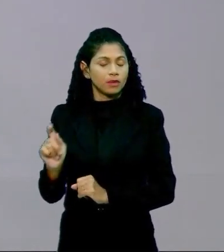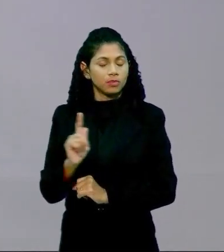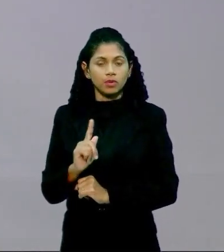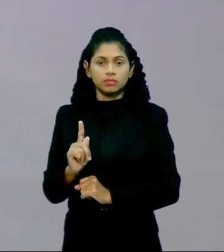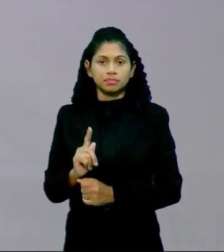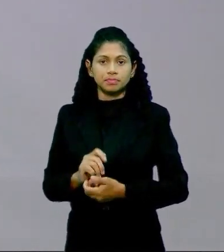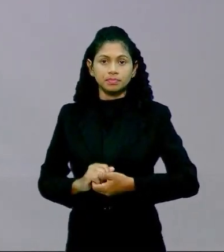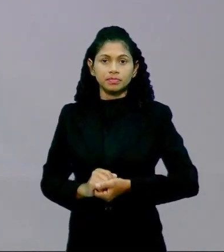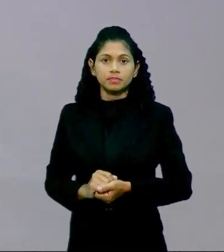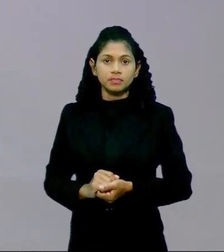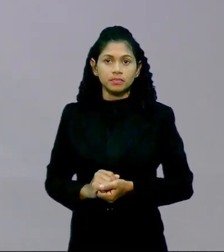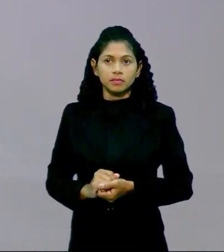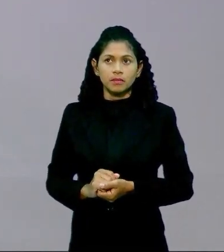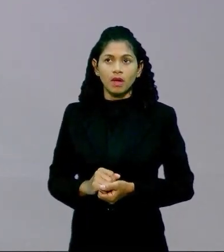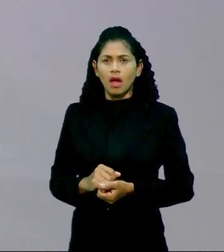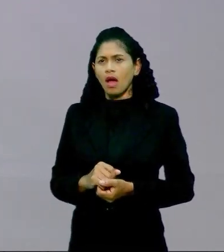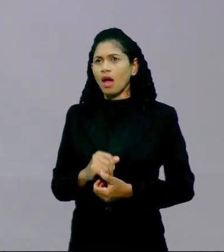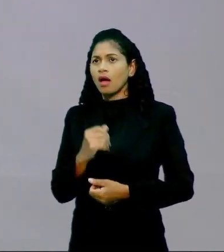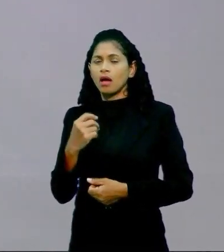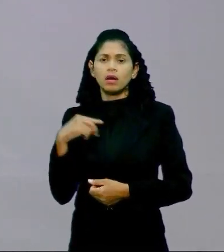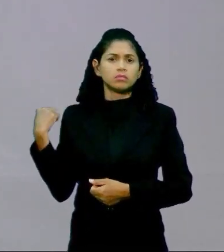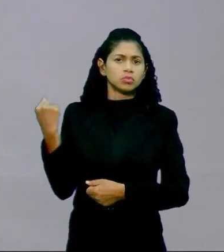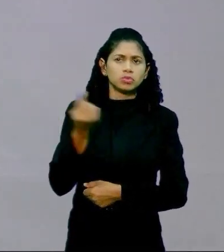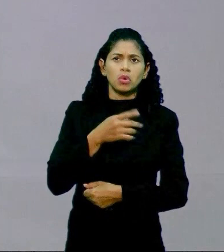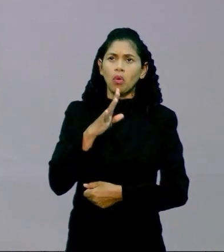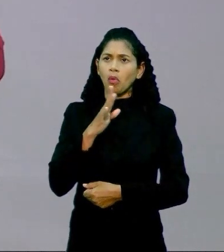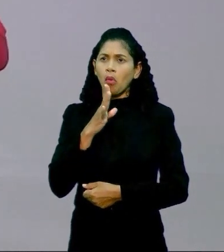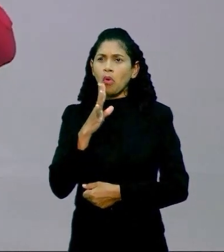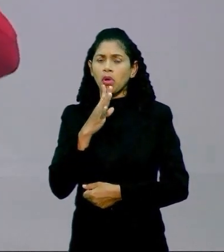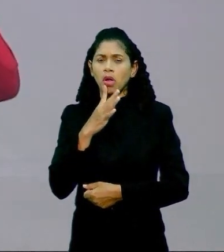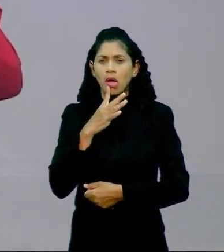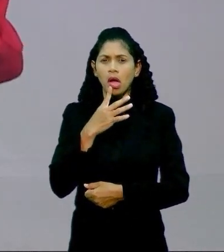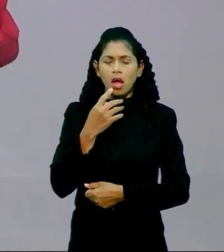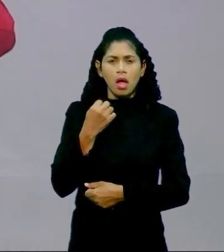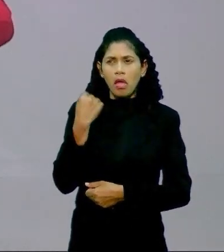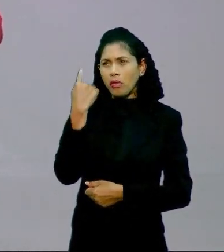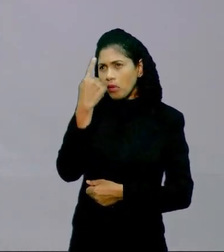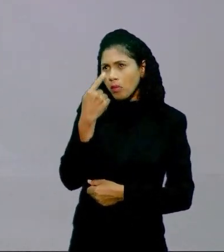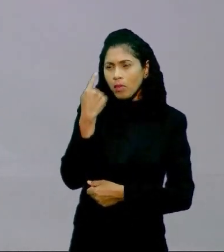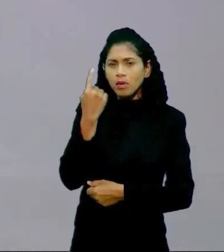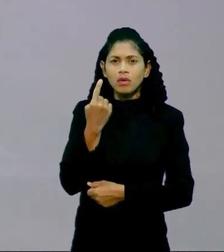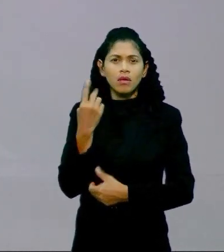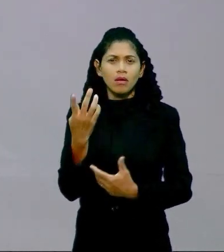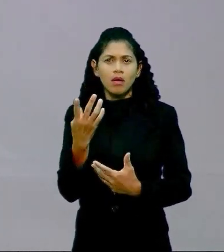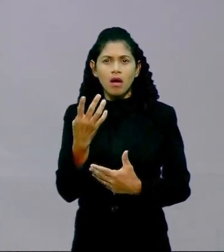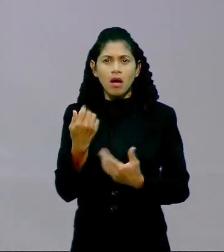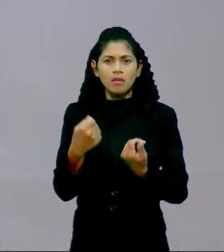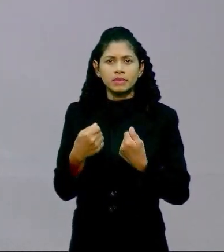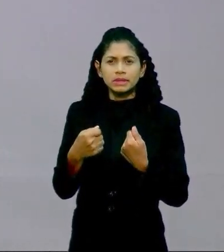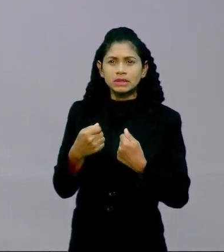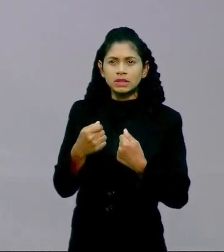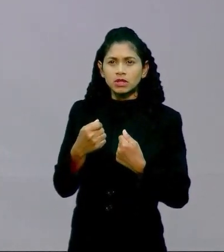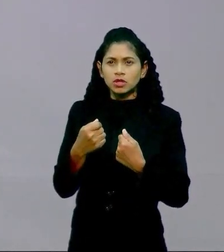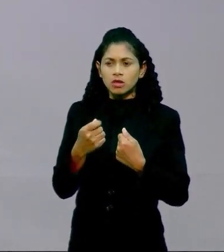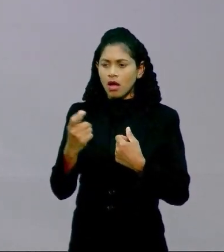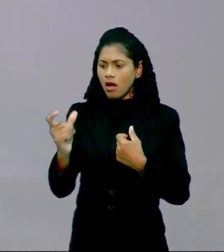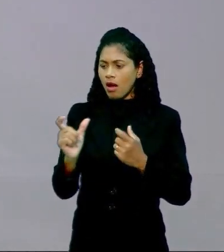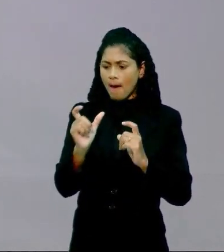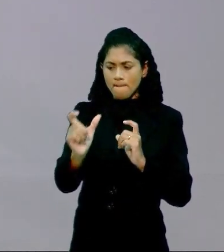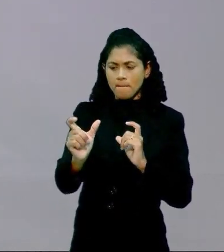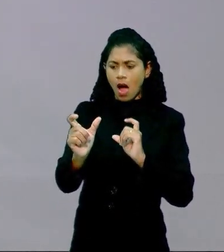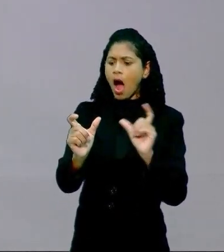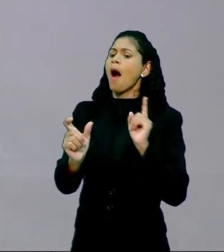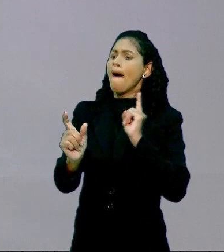Eles acham, como a gente não conhece idioma, o enunciador ele vai querer saber se a gente está de olho ali, se a gente consegue identificar as palavras e relacionar